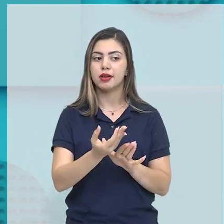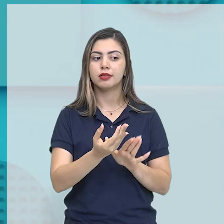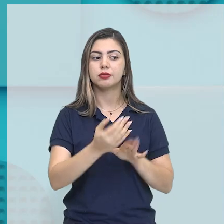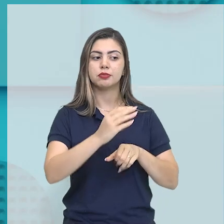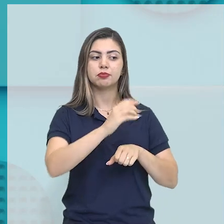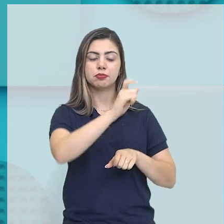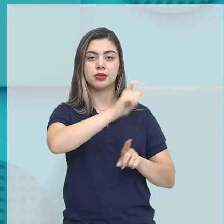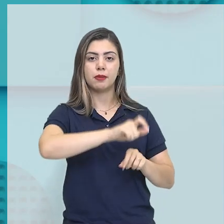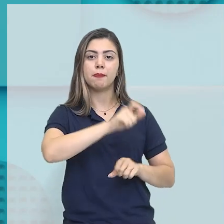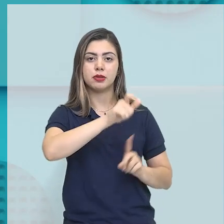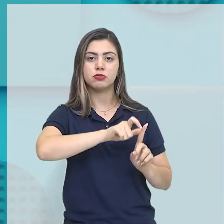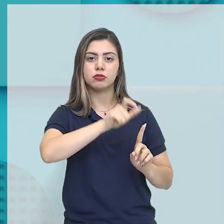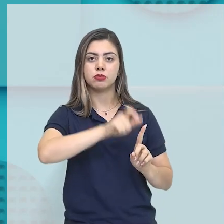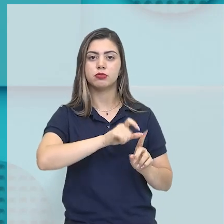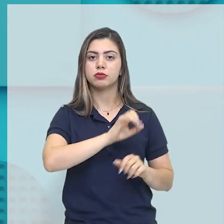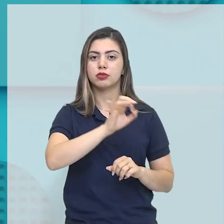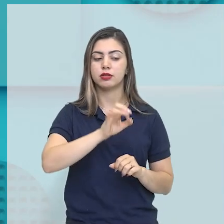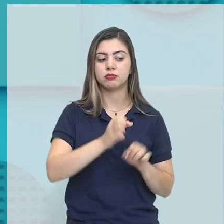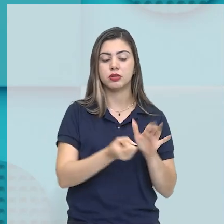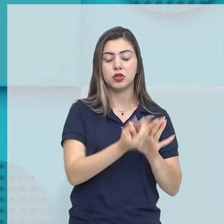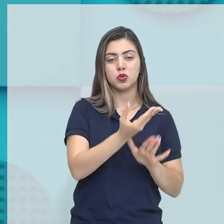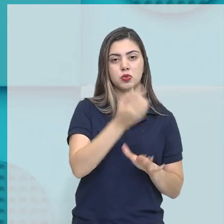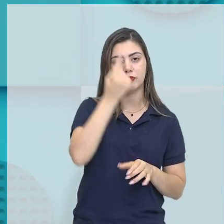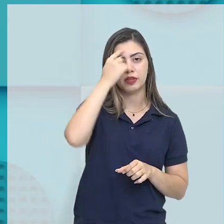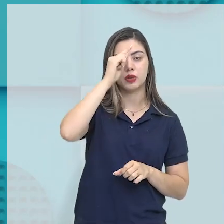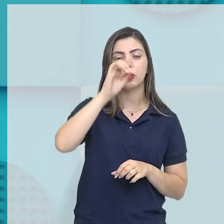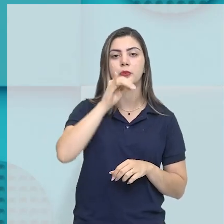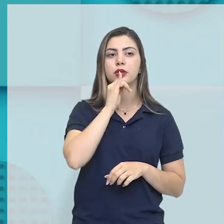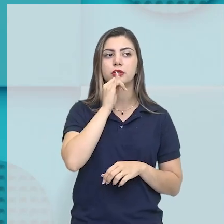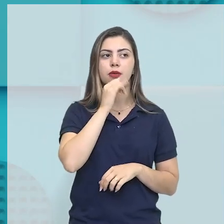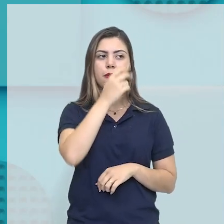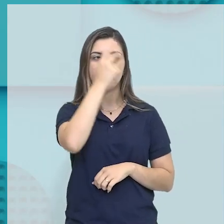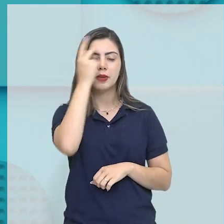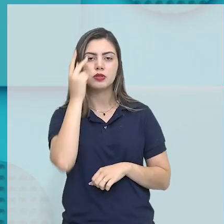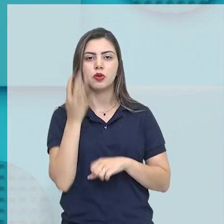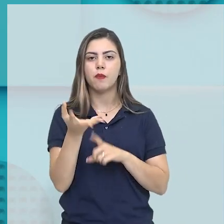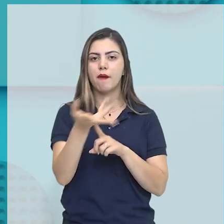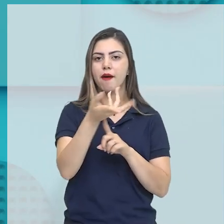Quando um artista, um pintor,